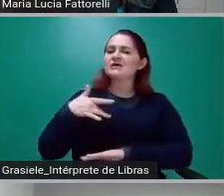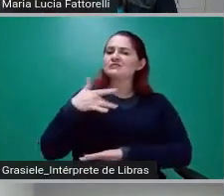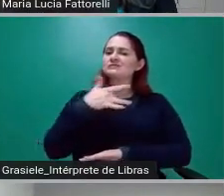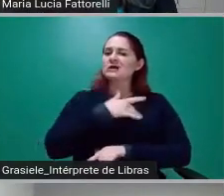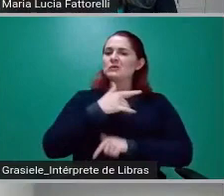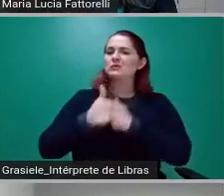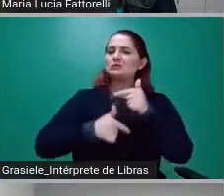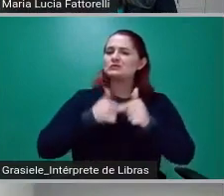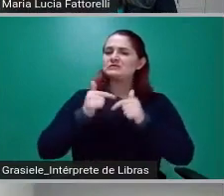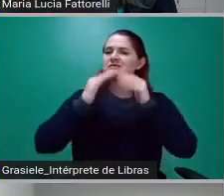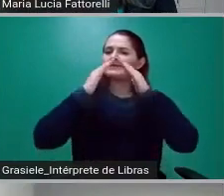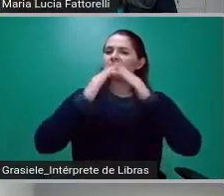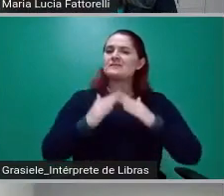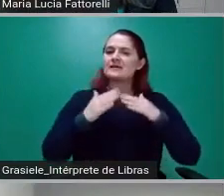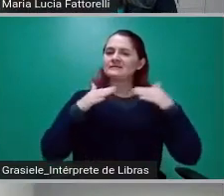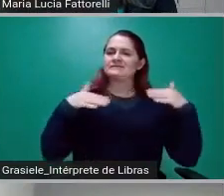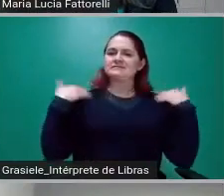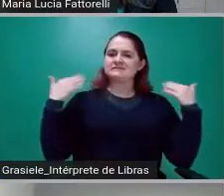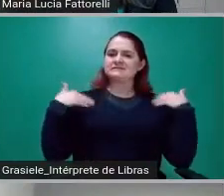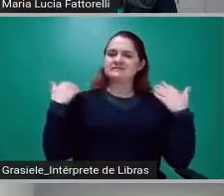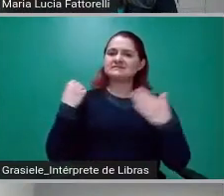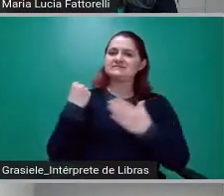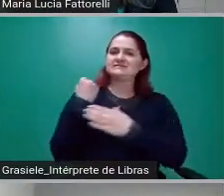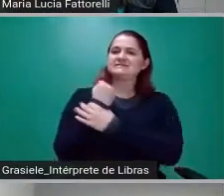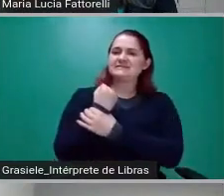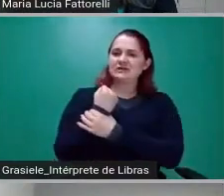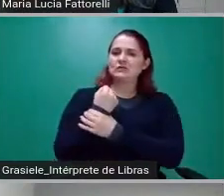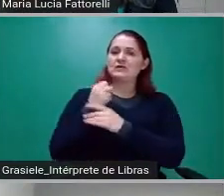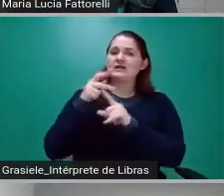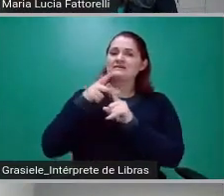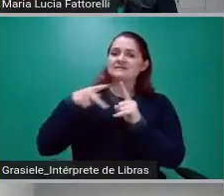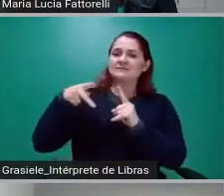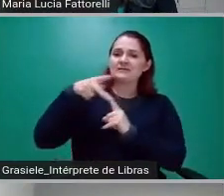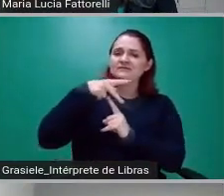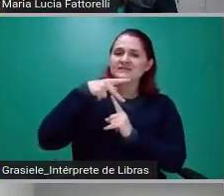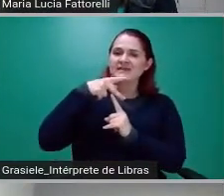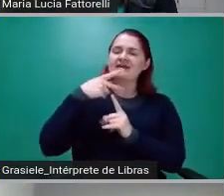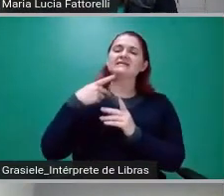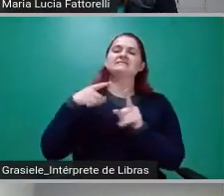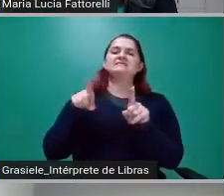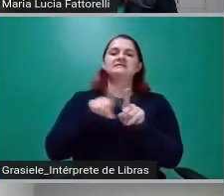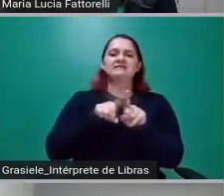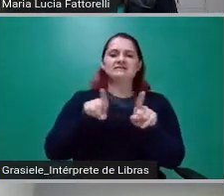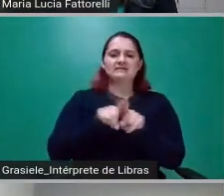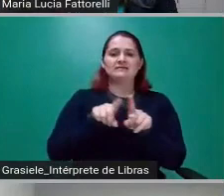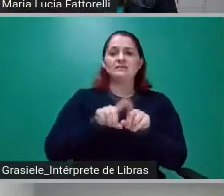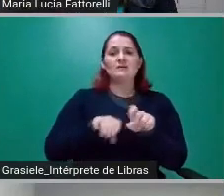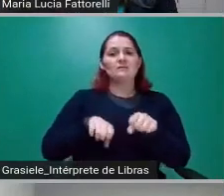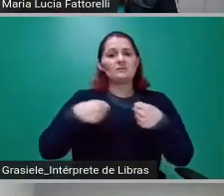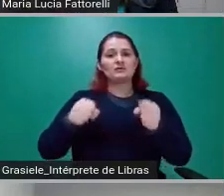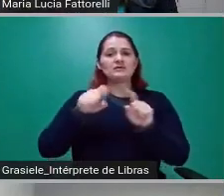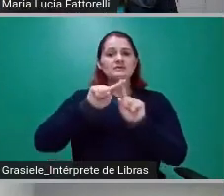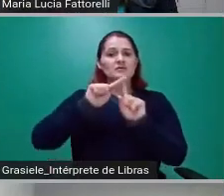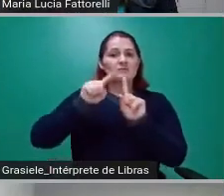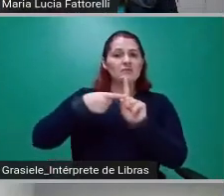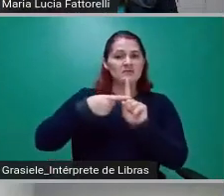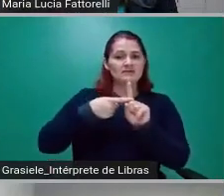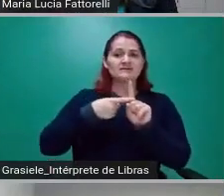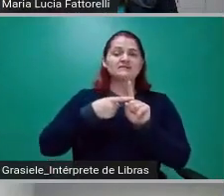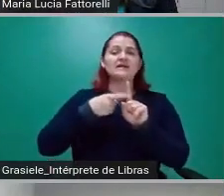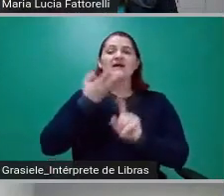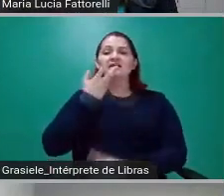moradia, o lazer, a segurança, previdência social, proteção à maternidade, à infância, assistência